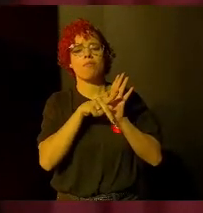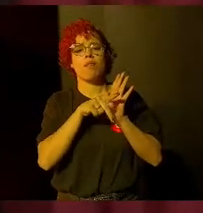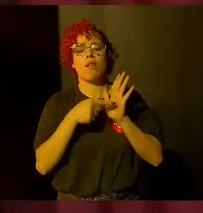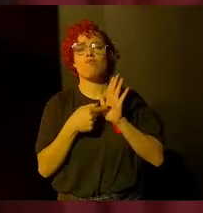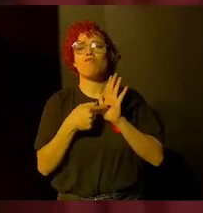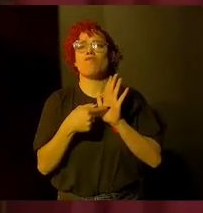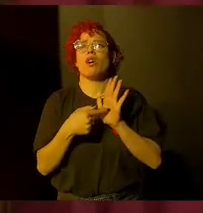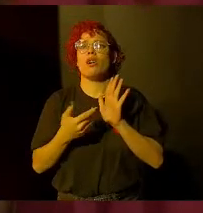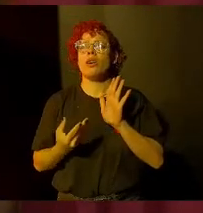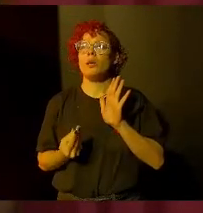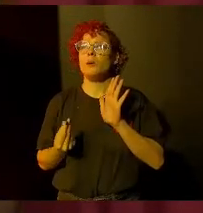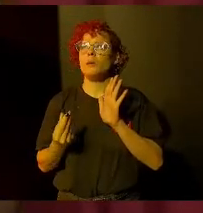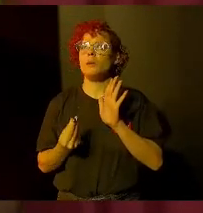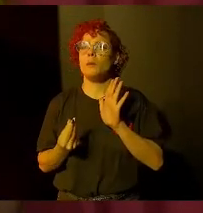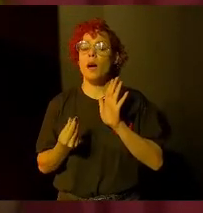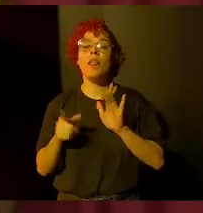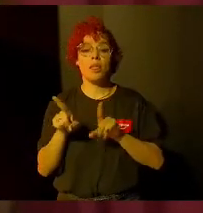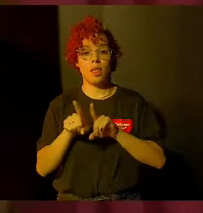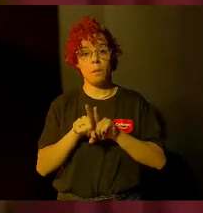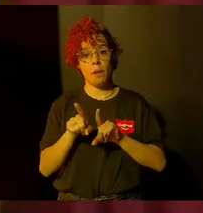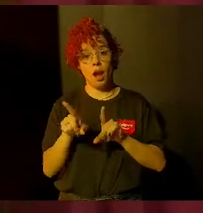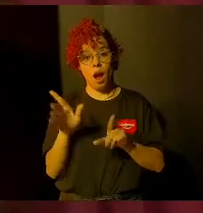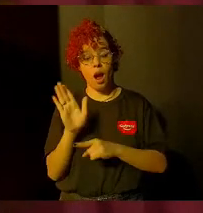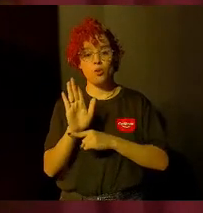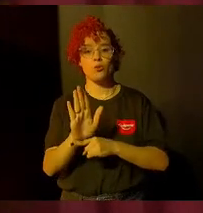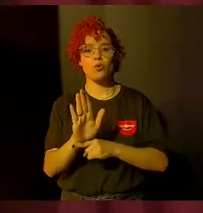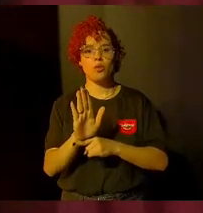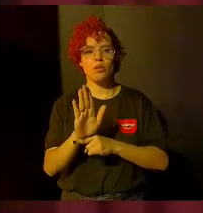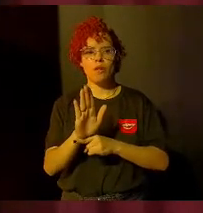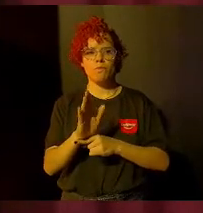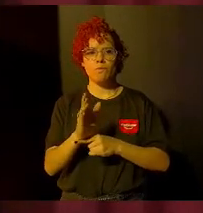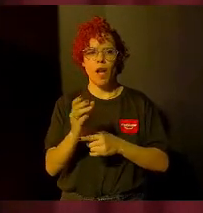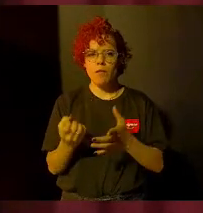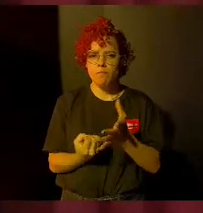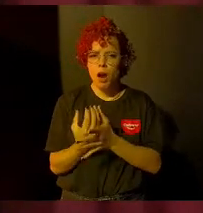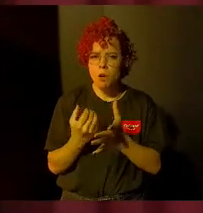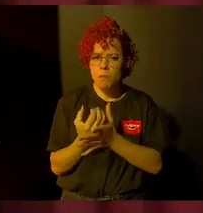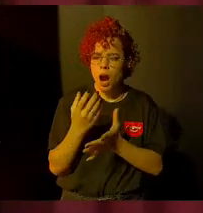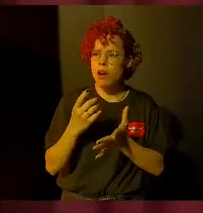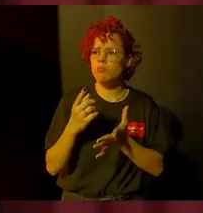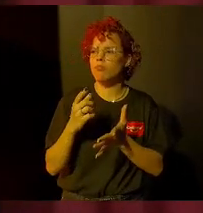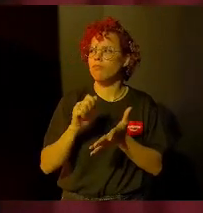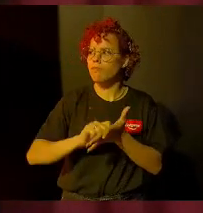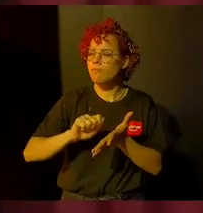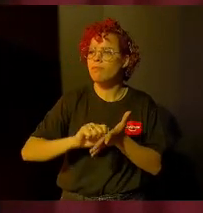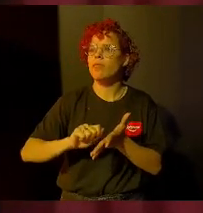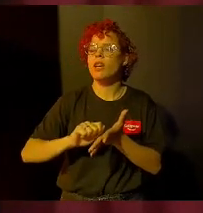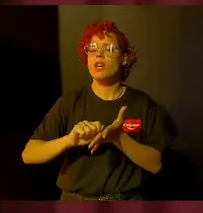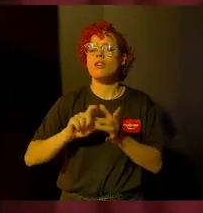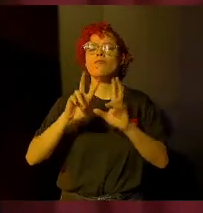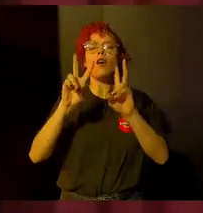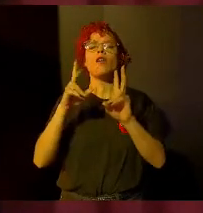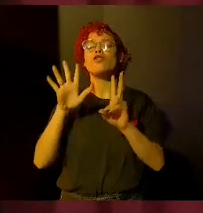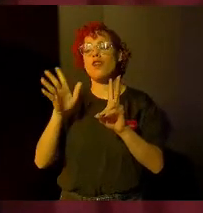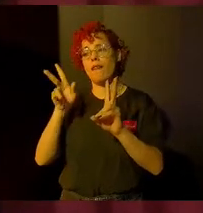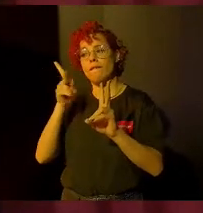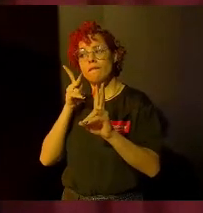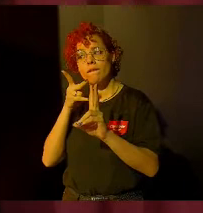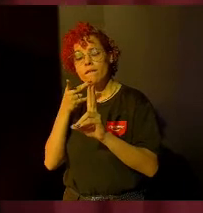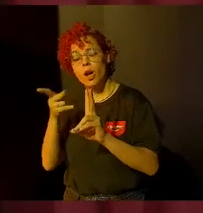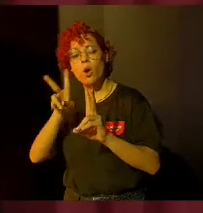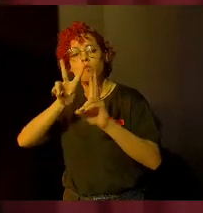estético também ajuda você a elaborar já que ele falou nessa questão da Morte né porque a